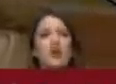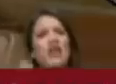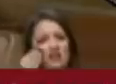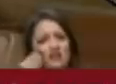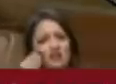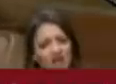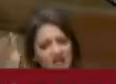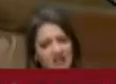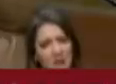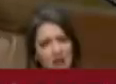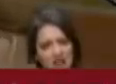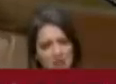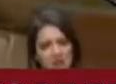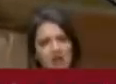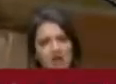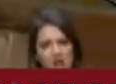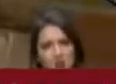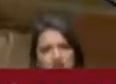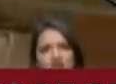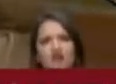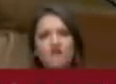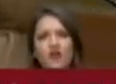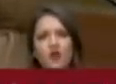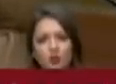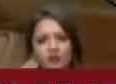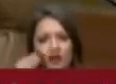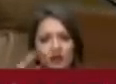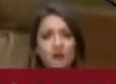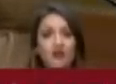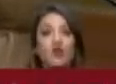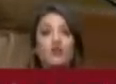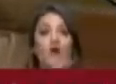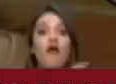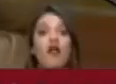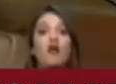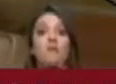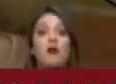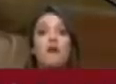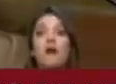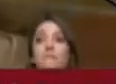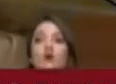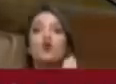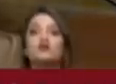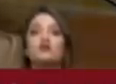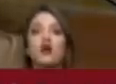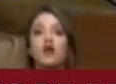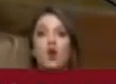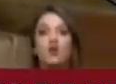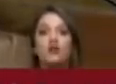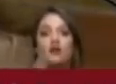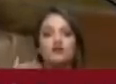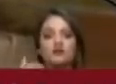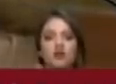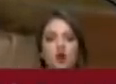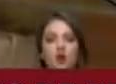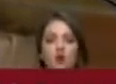daí já viria, né? Não pode se usar esse argumento de que rede social não faz parte da imunidade parlamentar. Faz sim. Então, André Mendonça